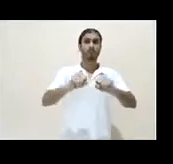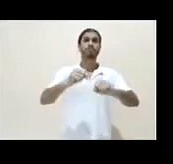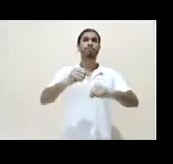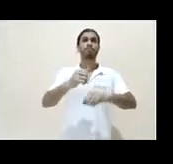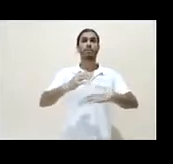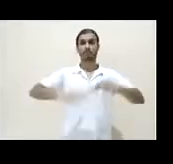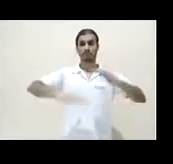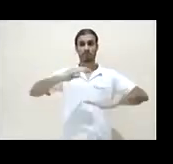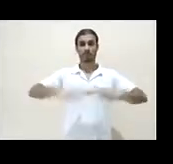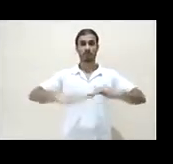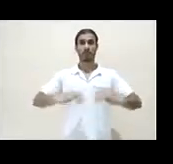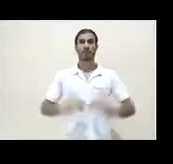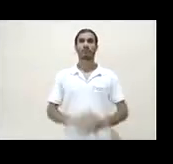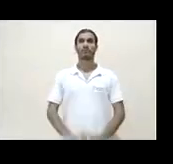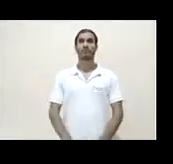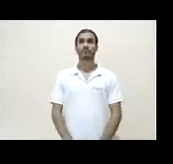E só um instante.